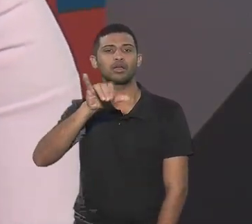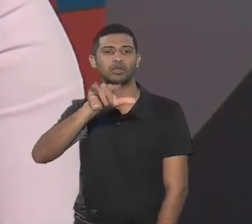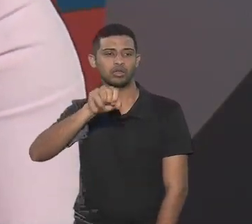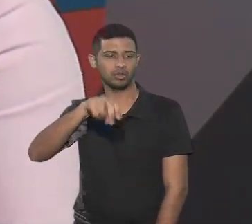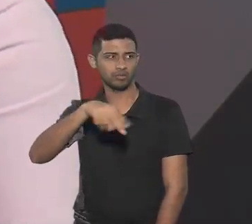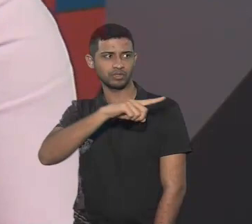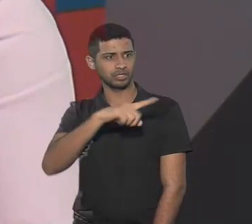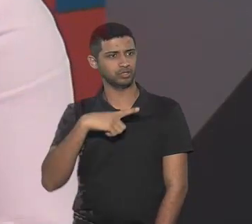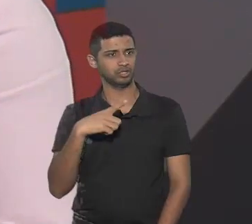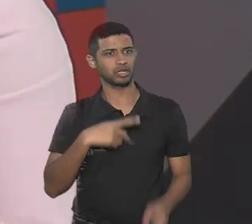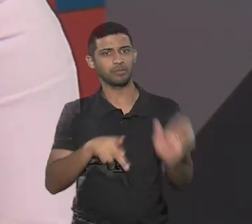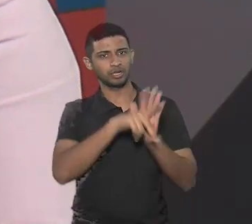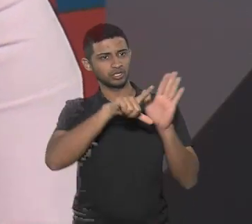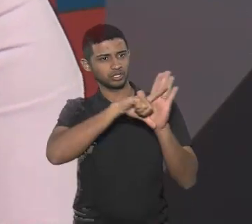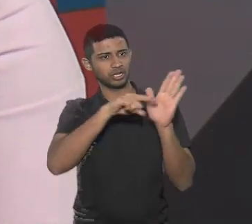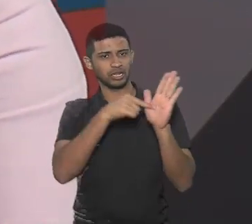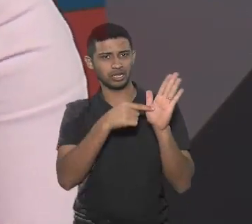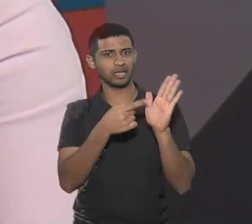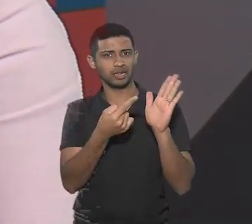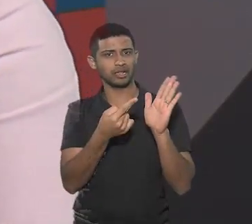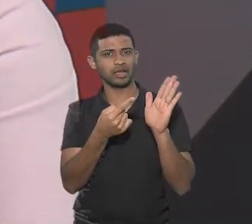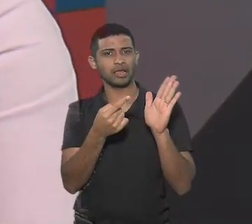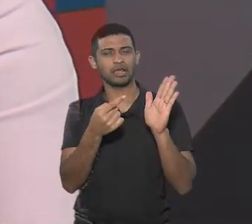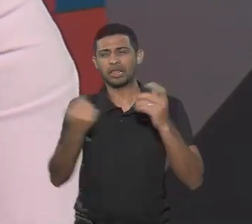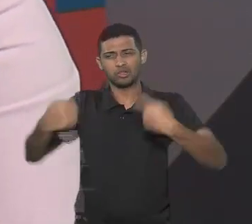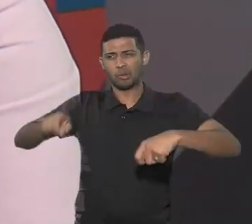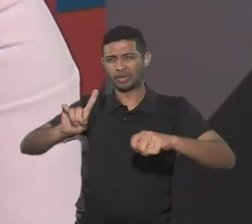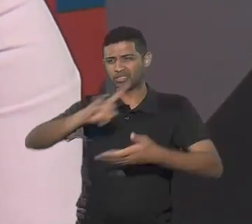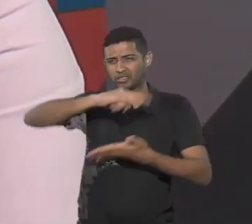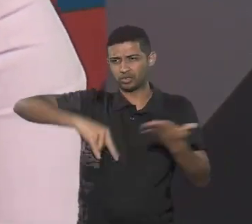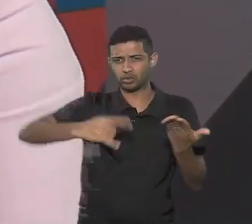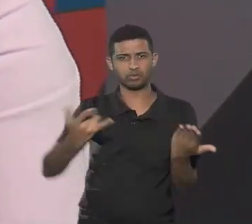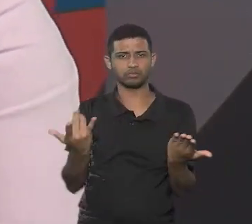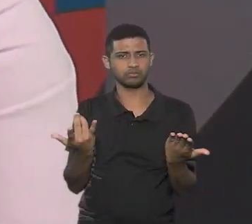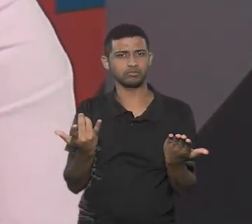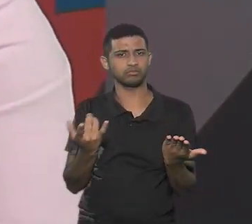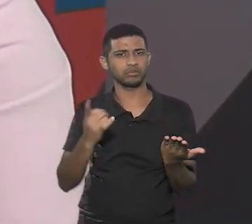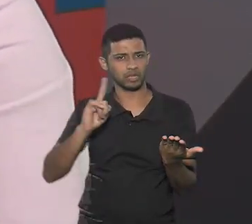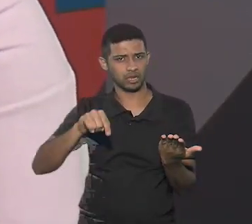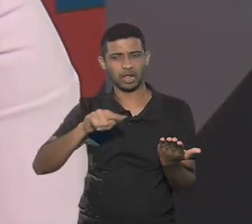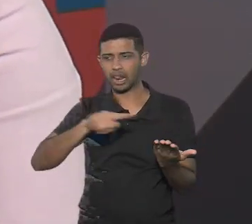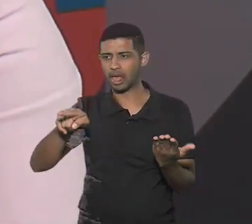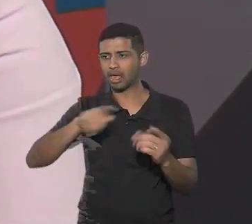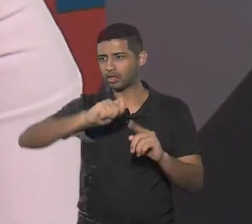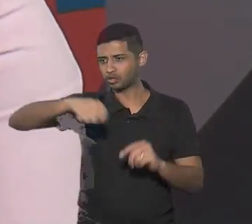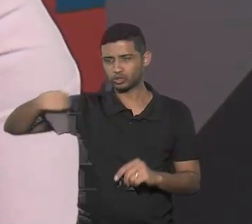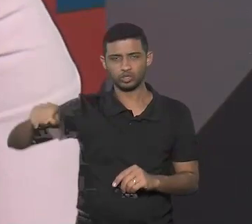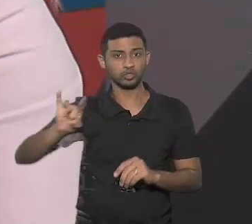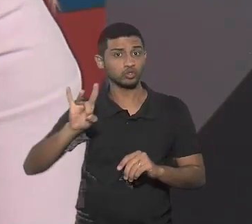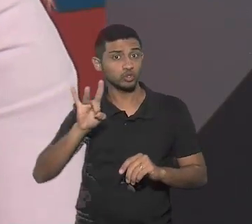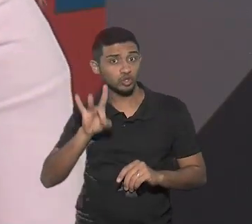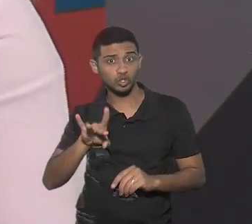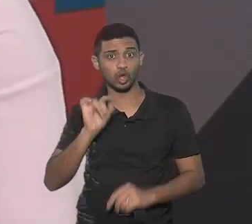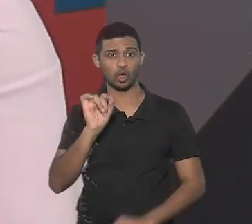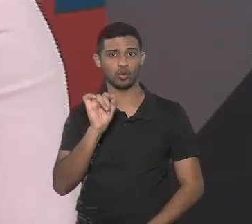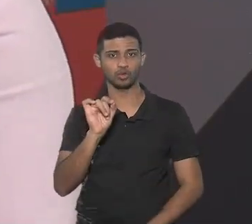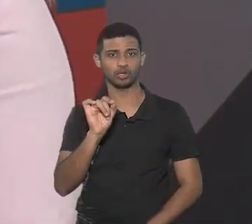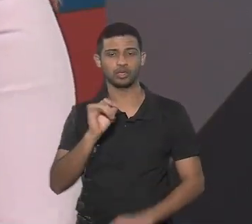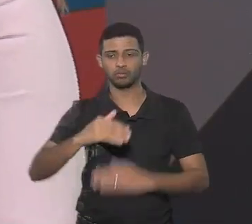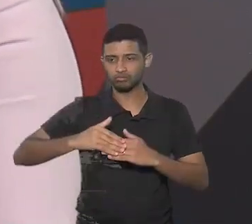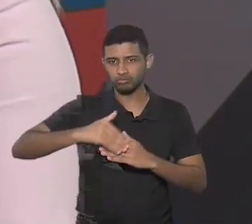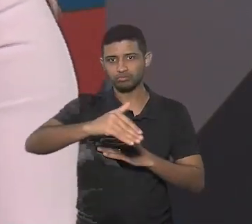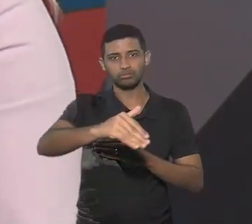Moraes, tem um projeto para que não seja mais necessário esse documento dessas associações